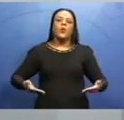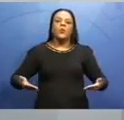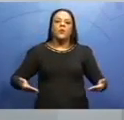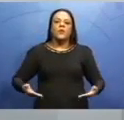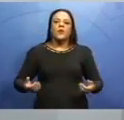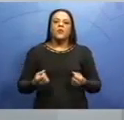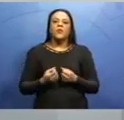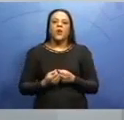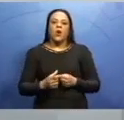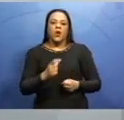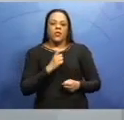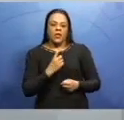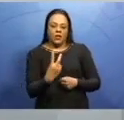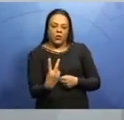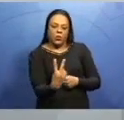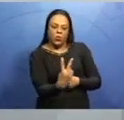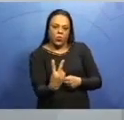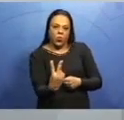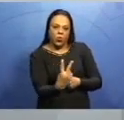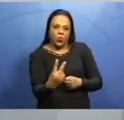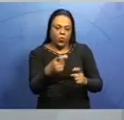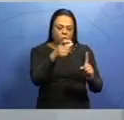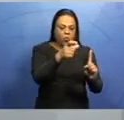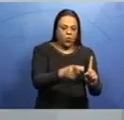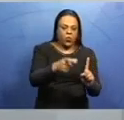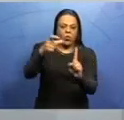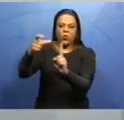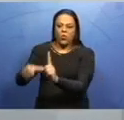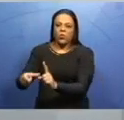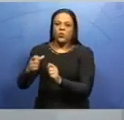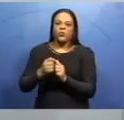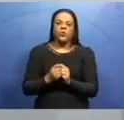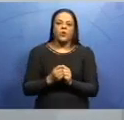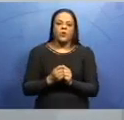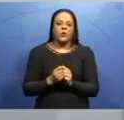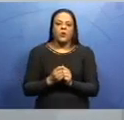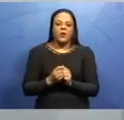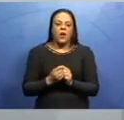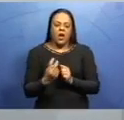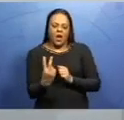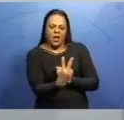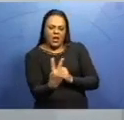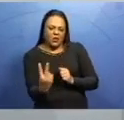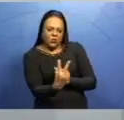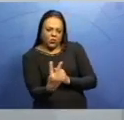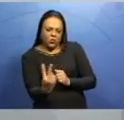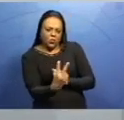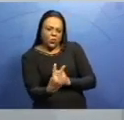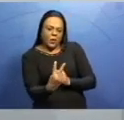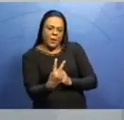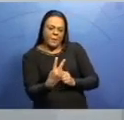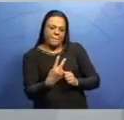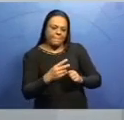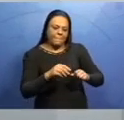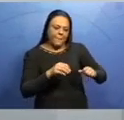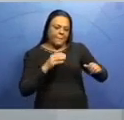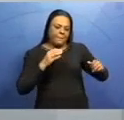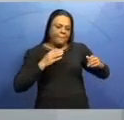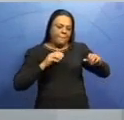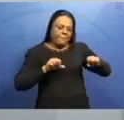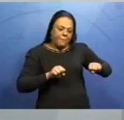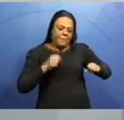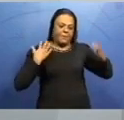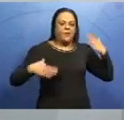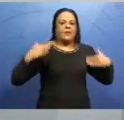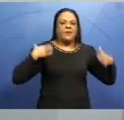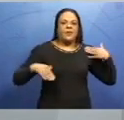São dois sujeitos. Será que Samara e Isa gosta de passear? Gostou de